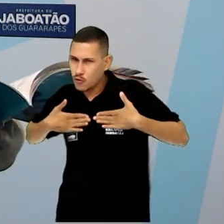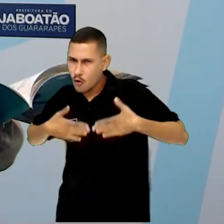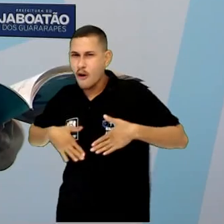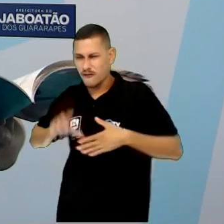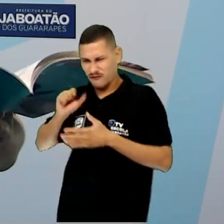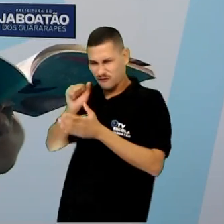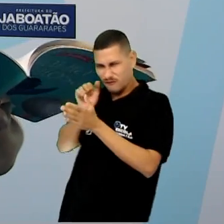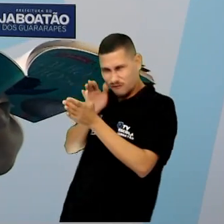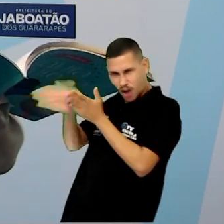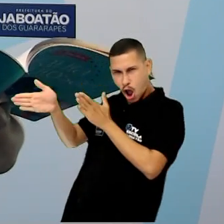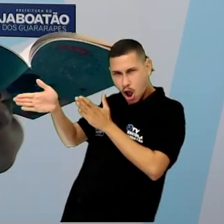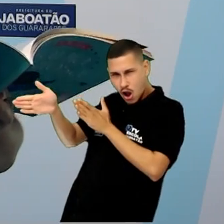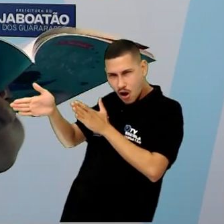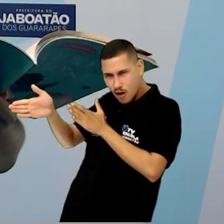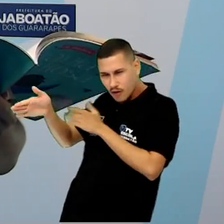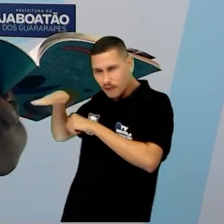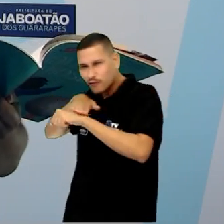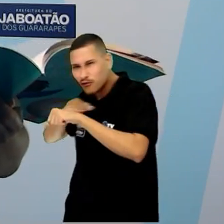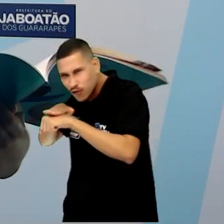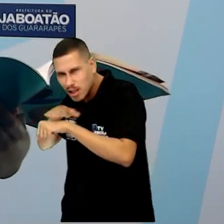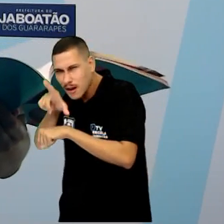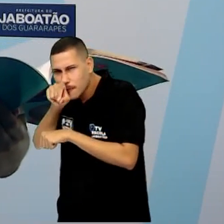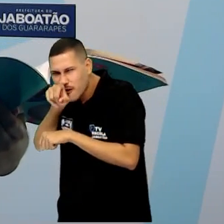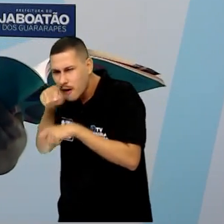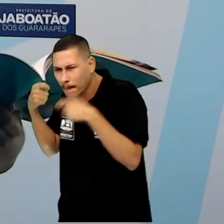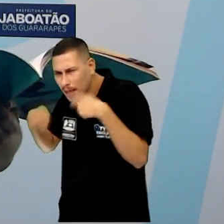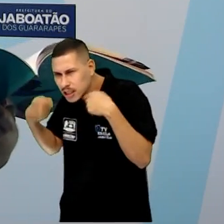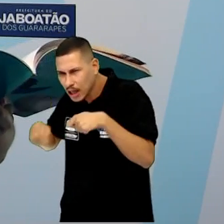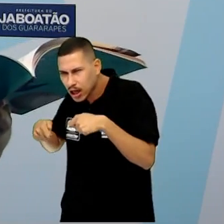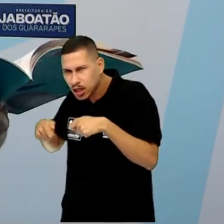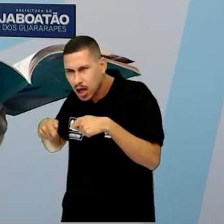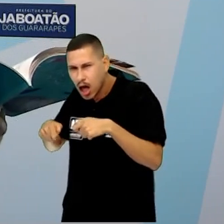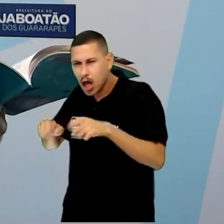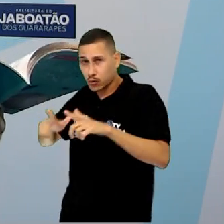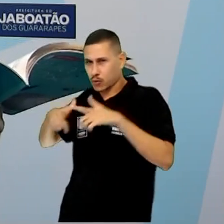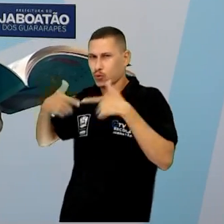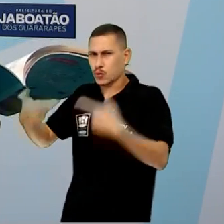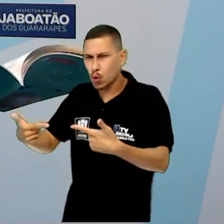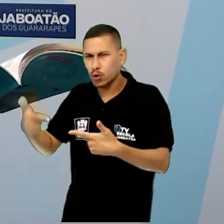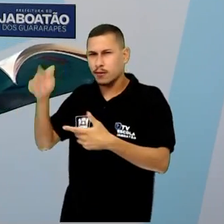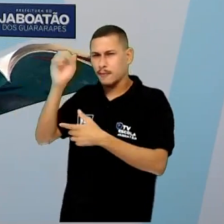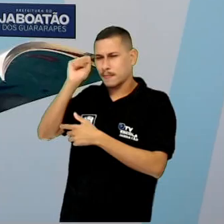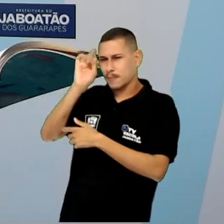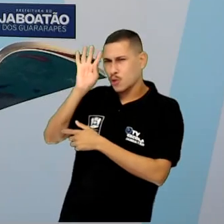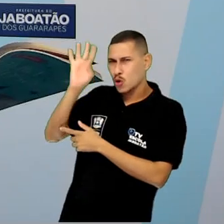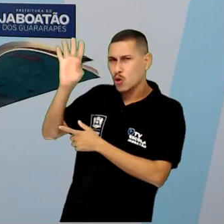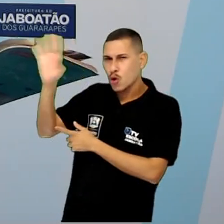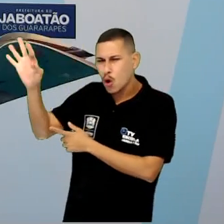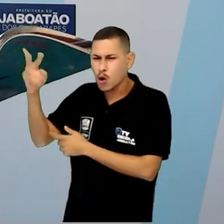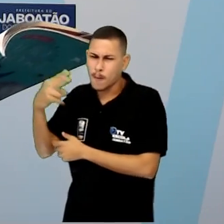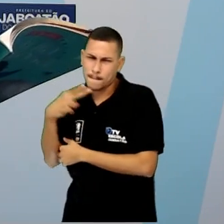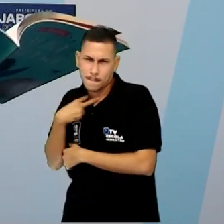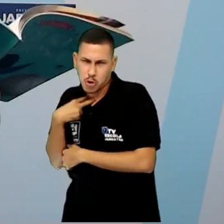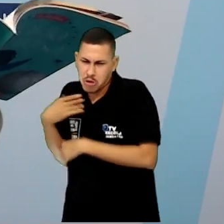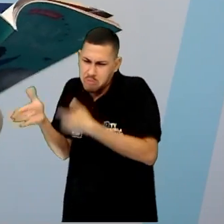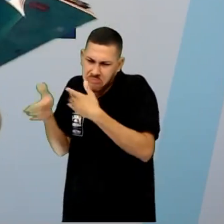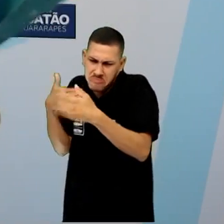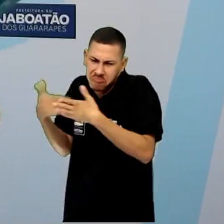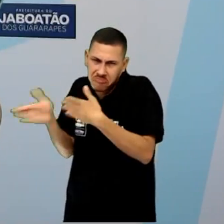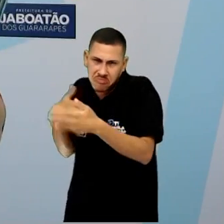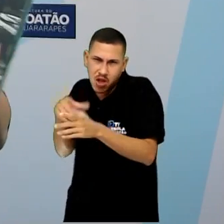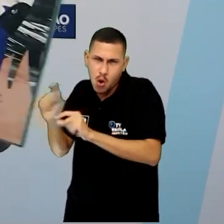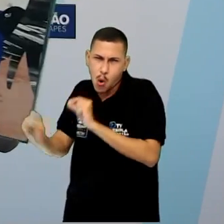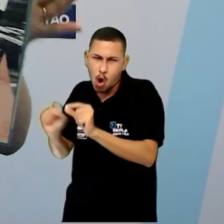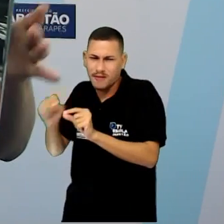gralha. Foi dizer a ela que ela precisa ouvir os sonhos e batalhar por eles. Que não deveria ligar para os insultos que ouvia